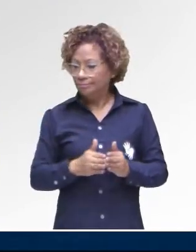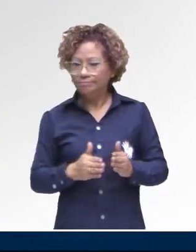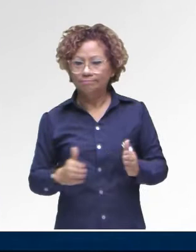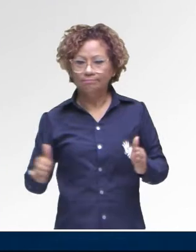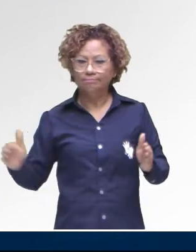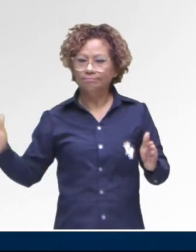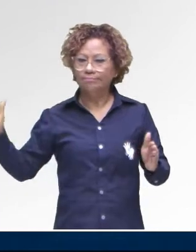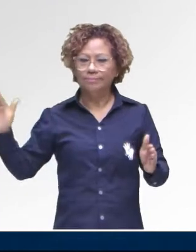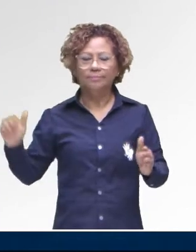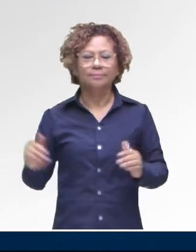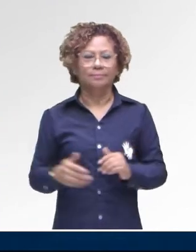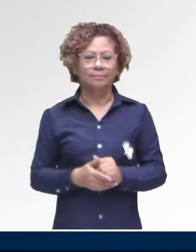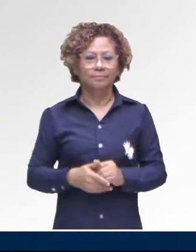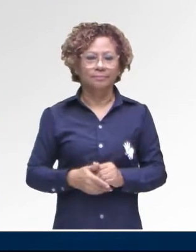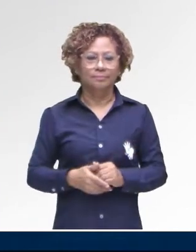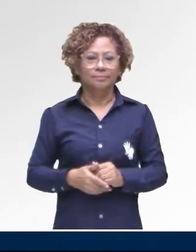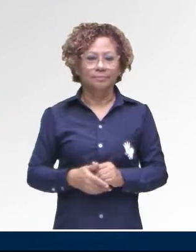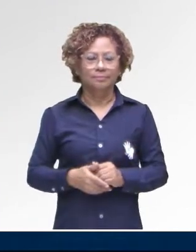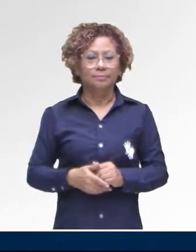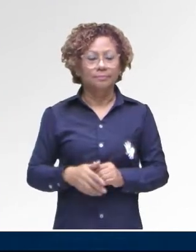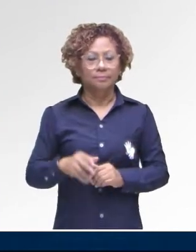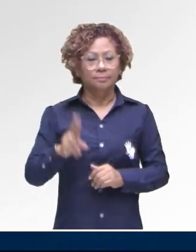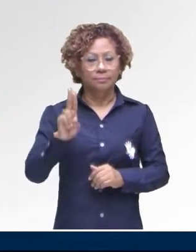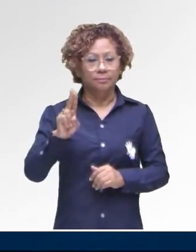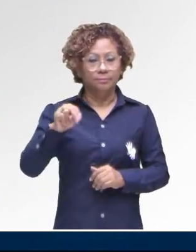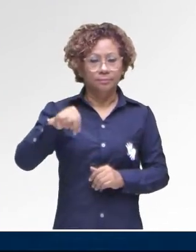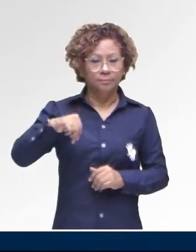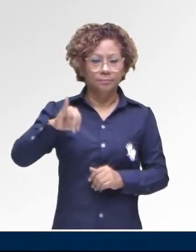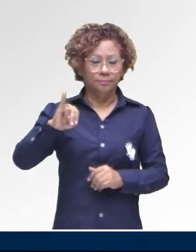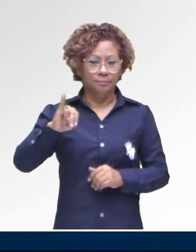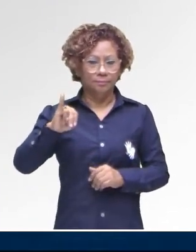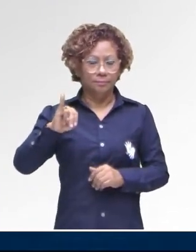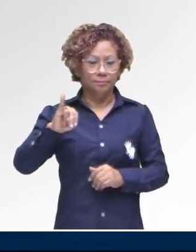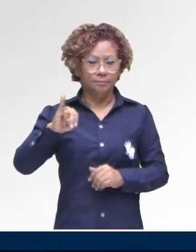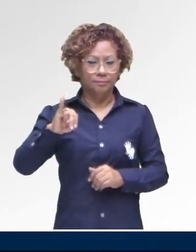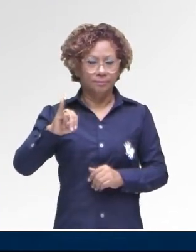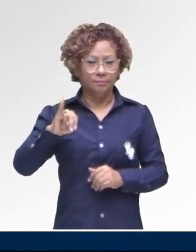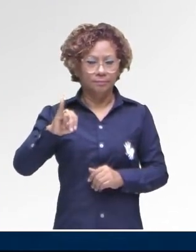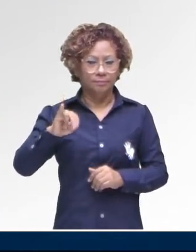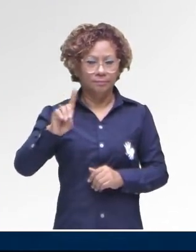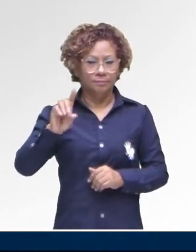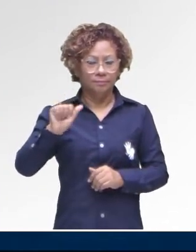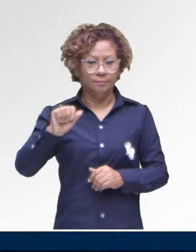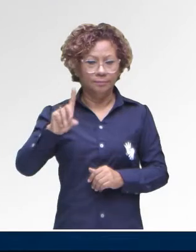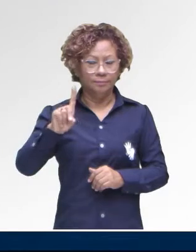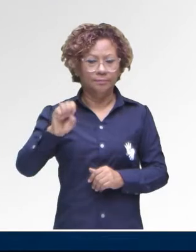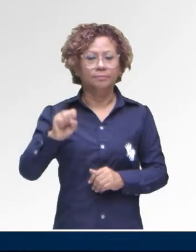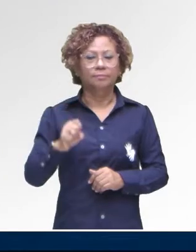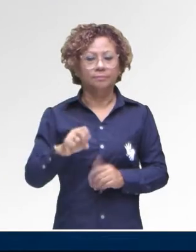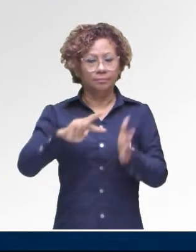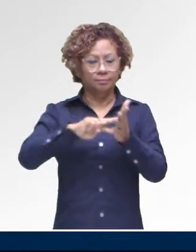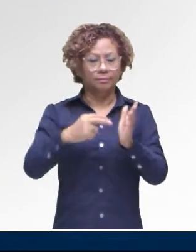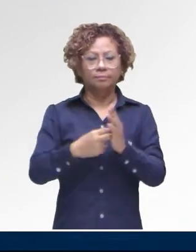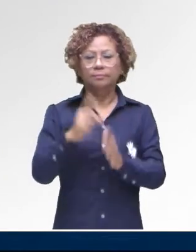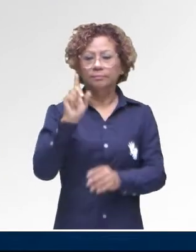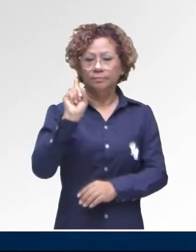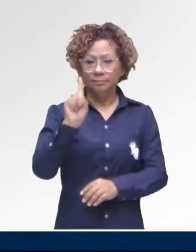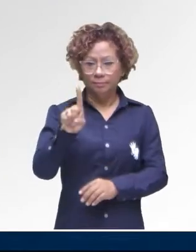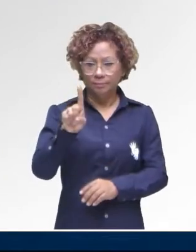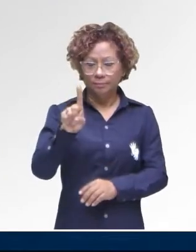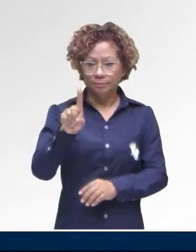reta. De uma, unidade, uma dimensão,